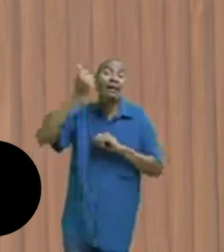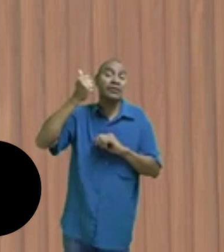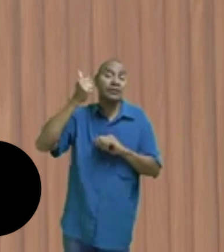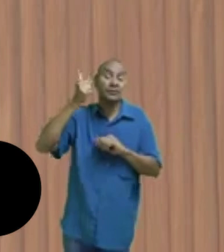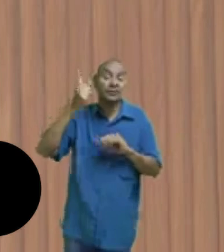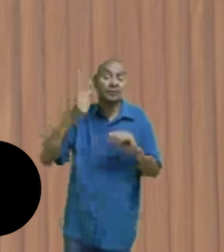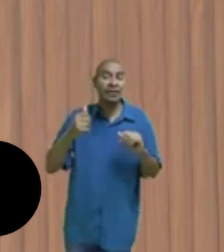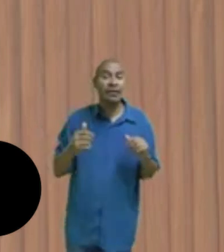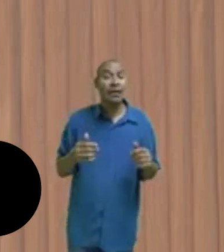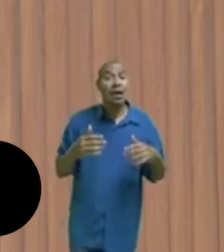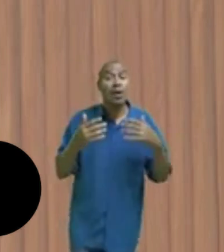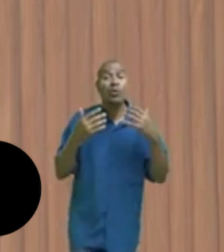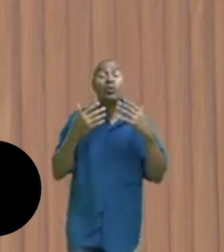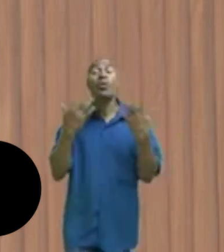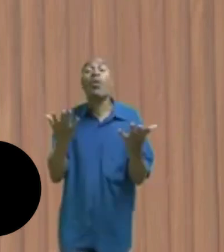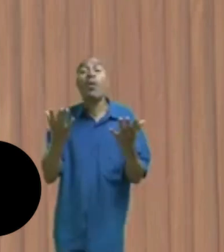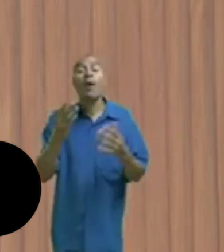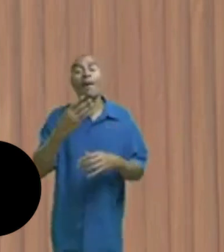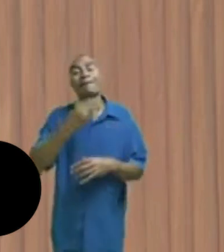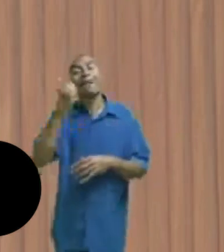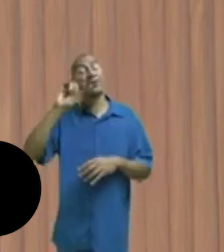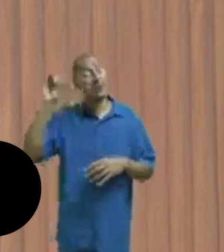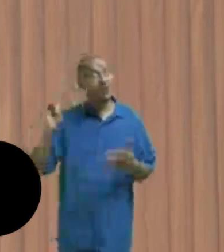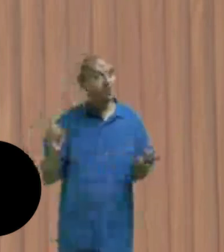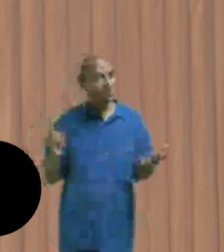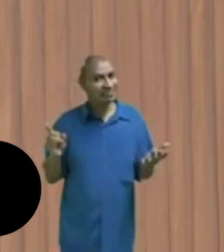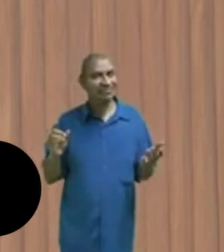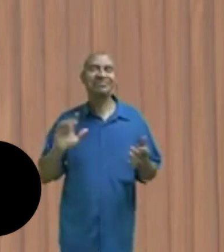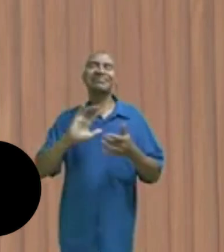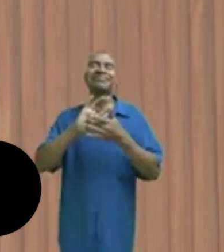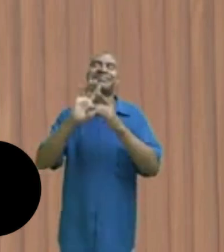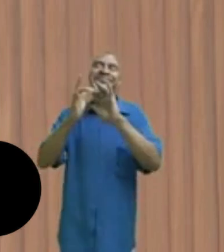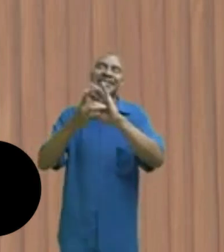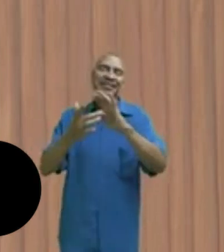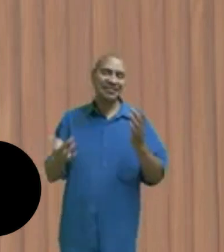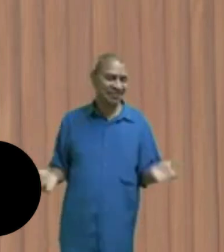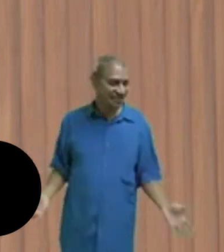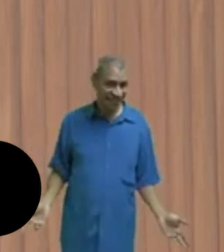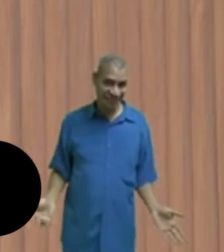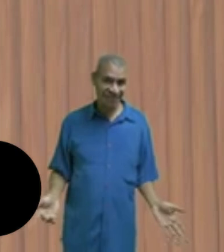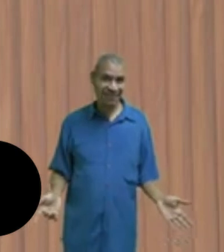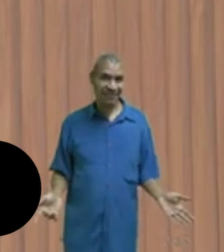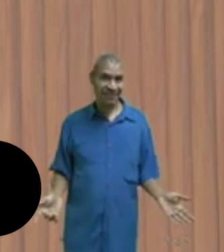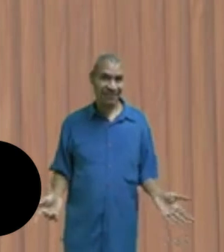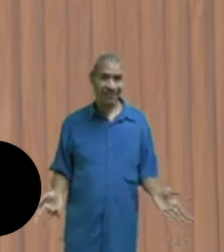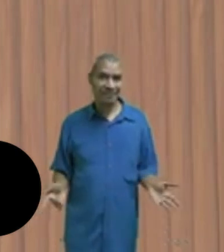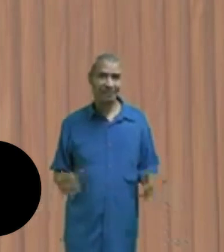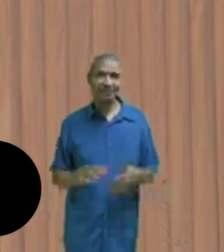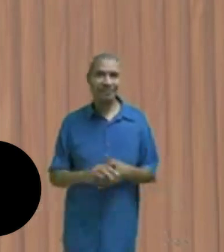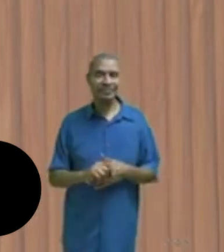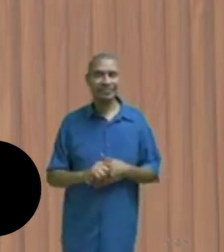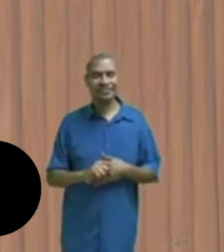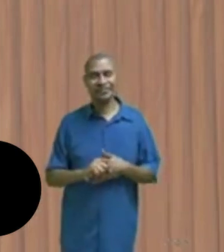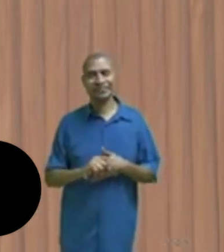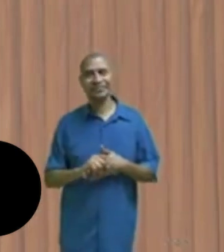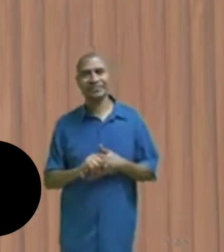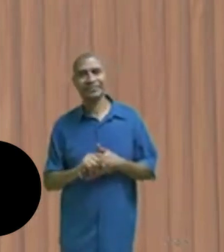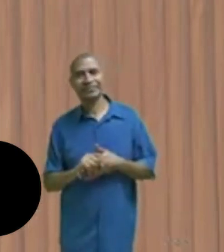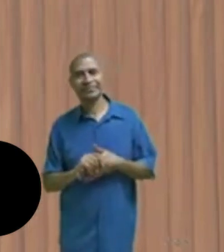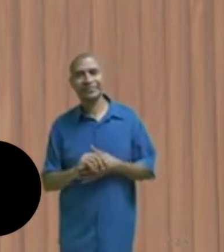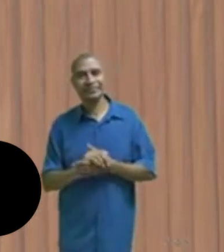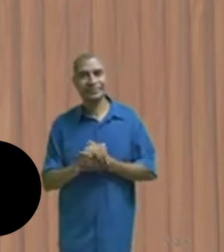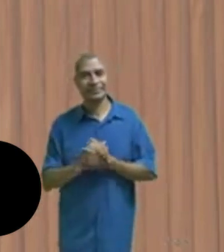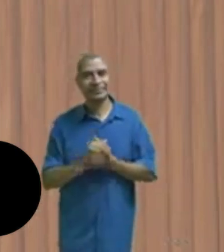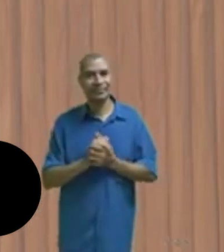melhor de Deus não está por vir. Se você está esperando o melhor de Deus por vir, você está numa busca sem fim. É correr atrás